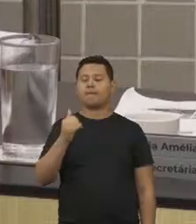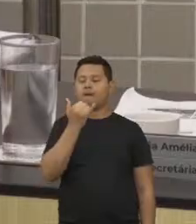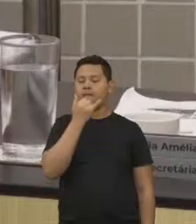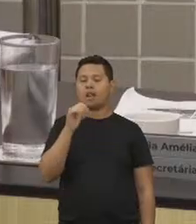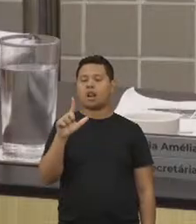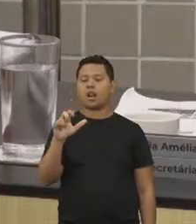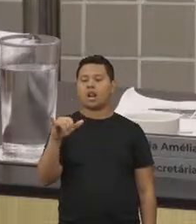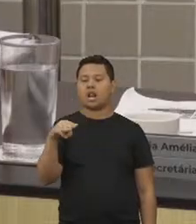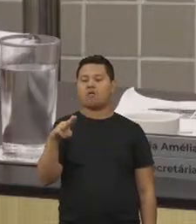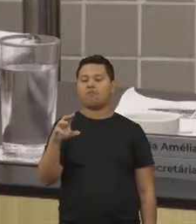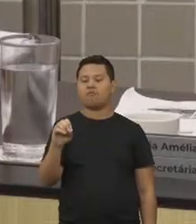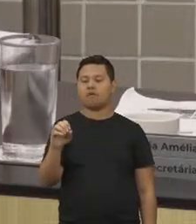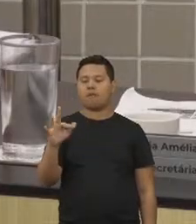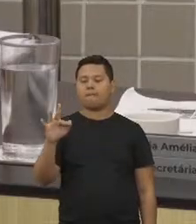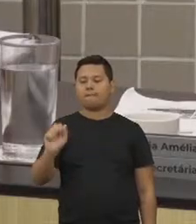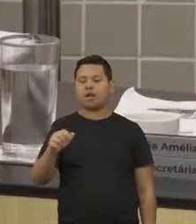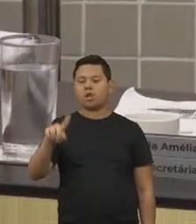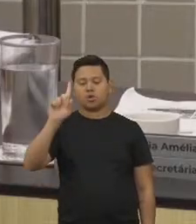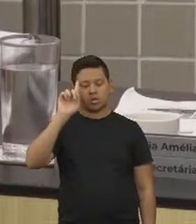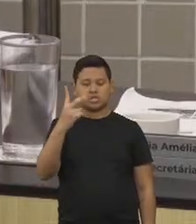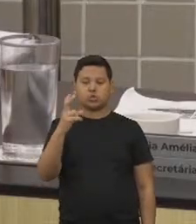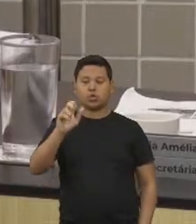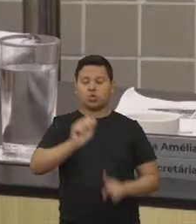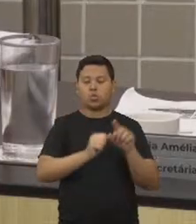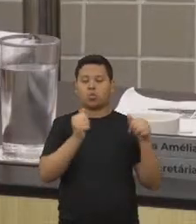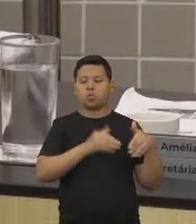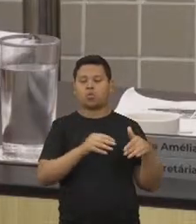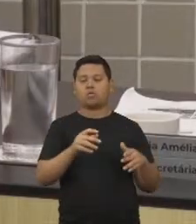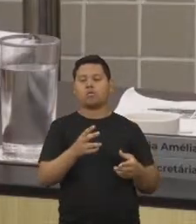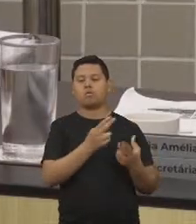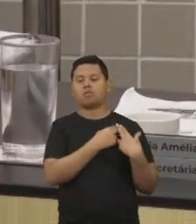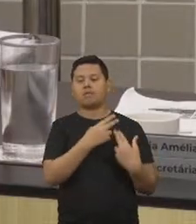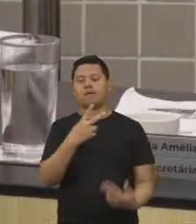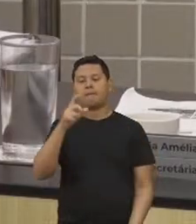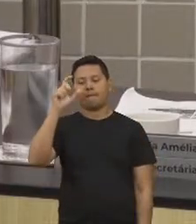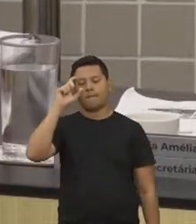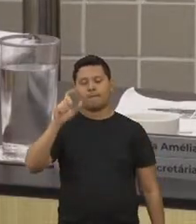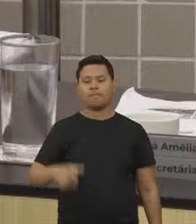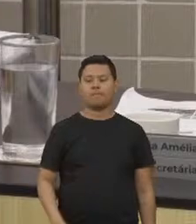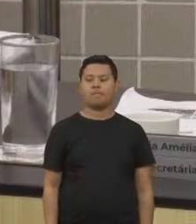celebrado em 15 de setembro. Autoria, Marcelo Dantas.